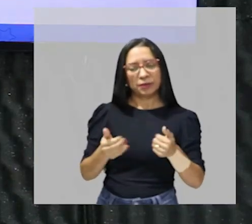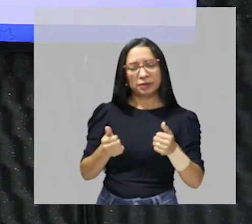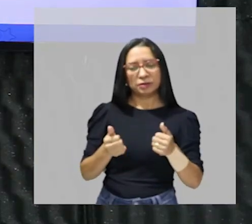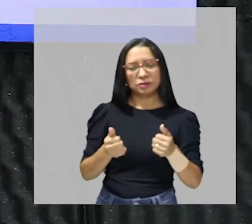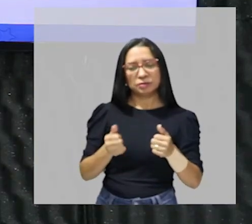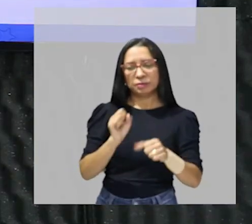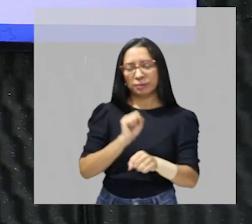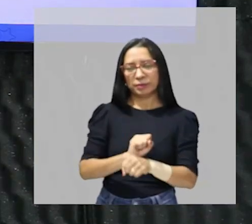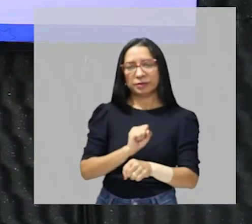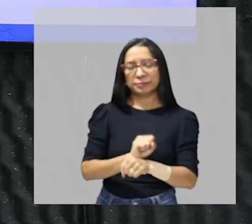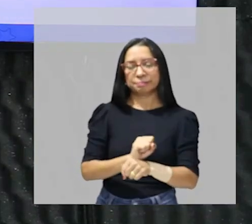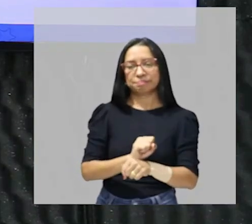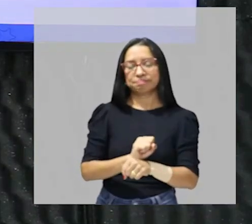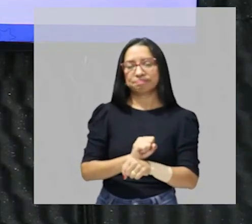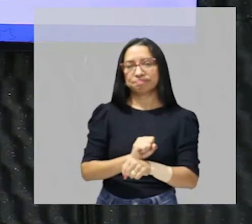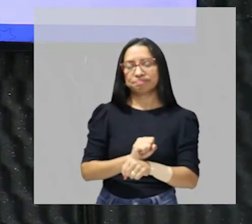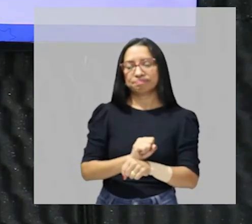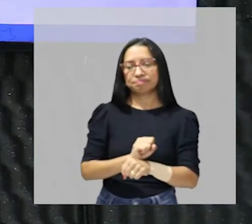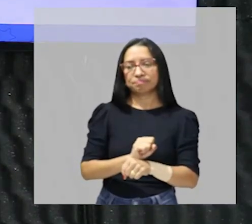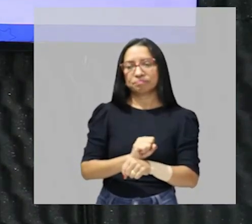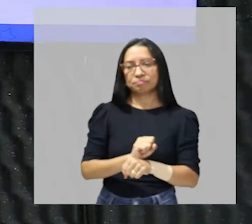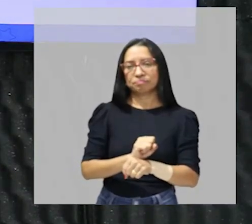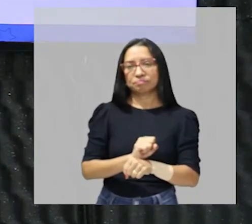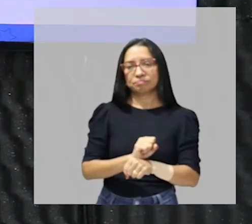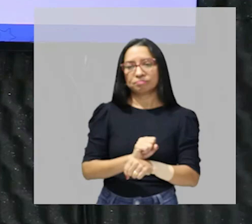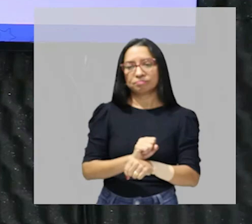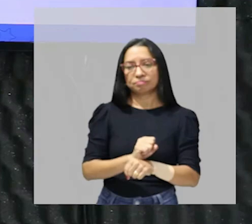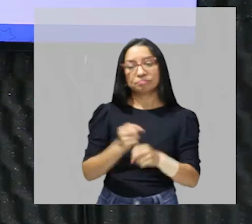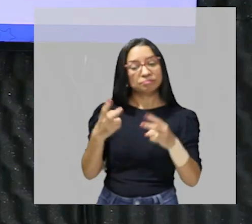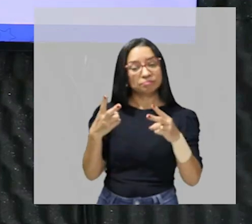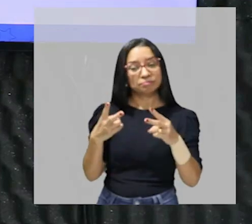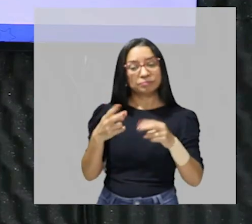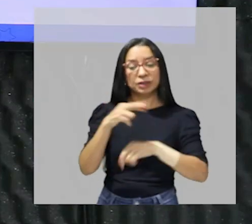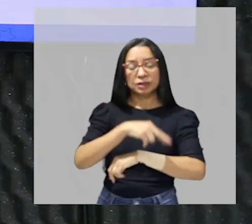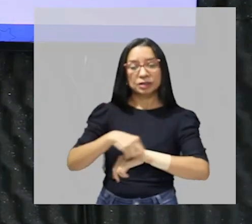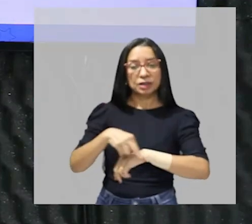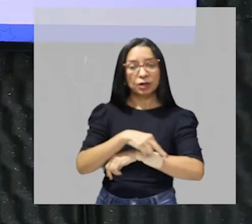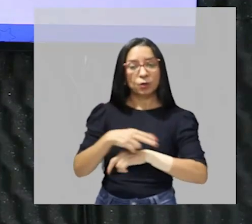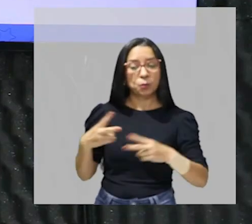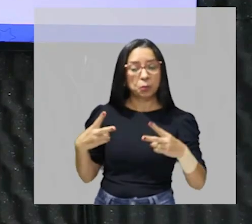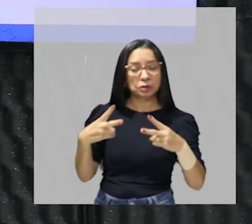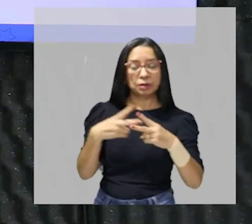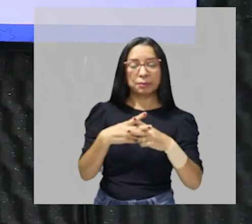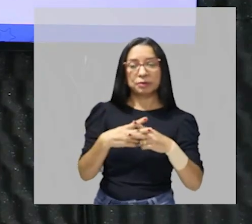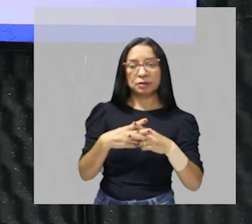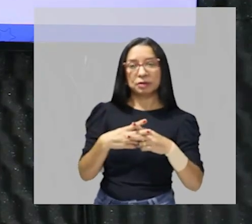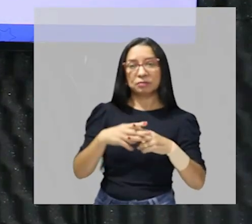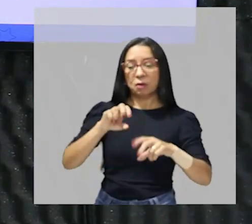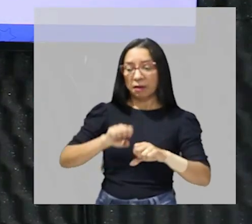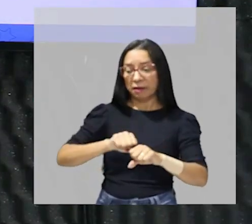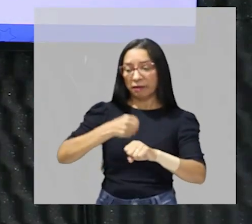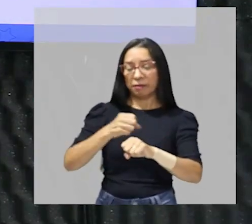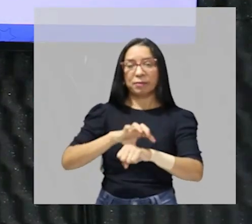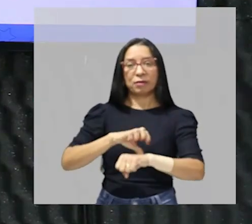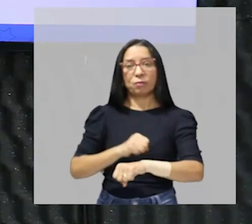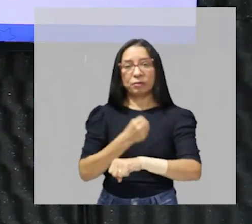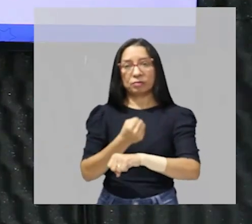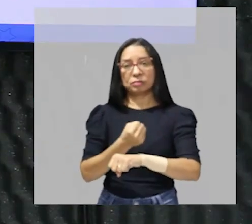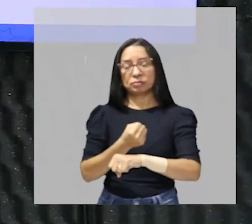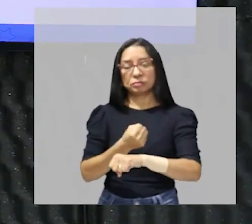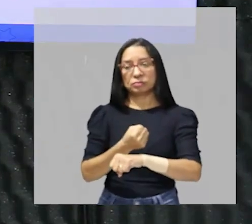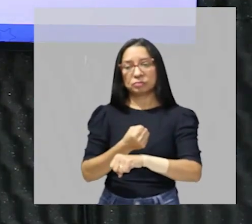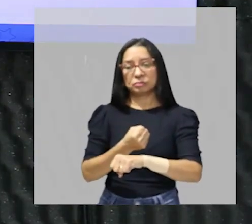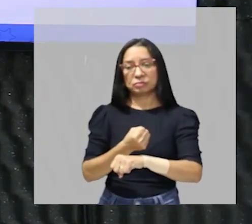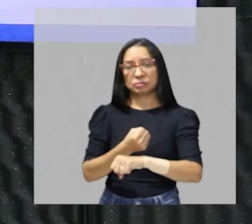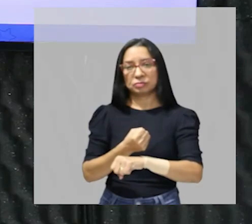Bateu três vezes aqui, soltou. Na rua, o cara pegar o braço de alguém no armlock, ele vai quebrar o braço do cara. O cara não vai bater, ele não vai soltar o